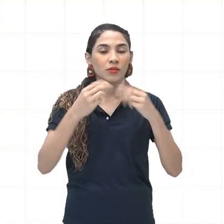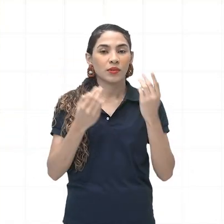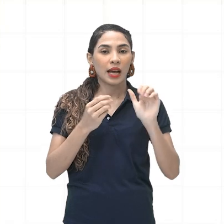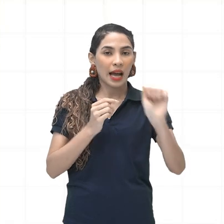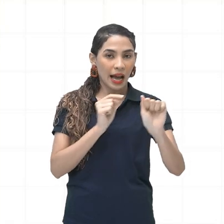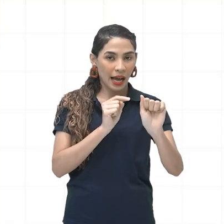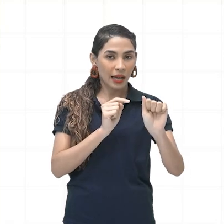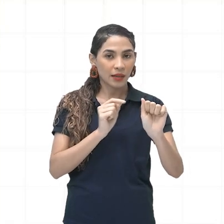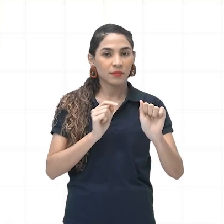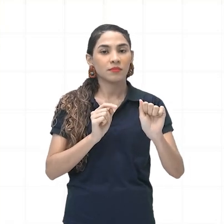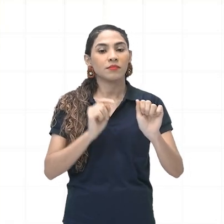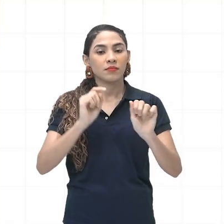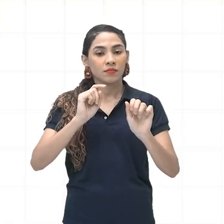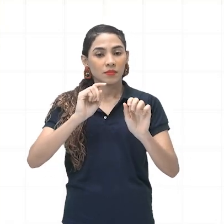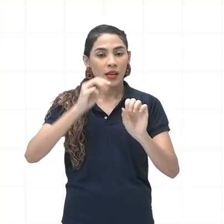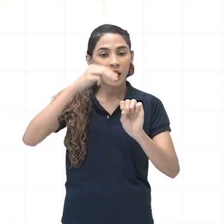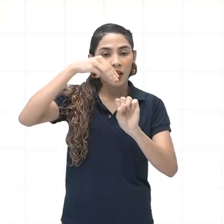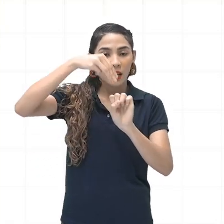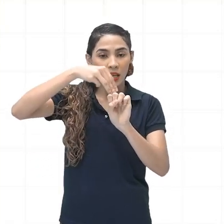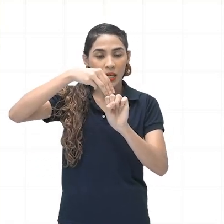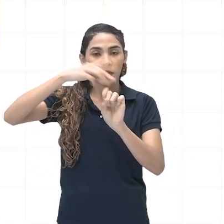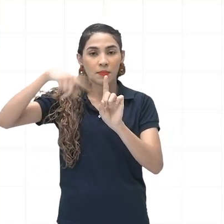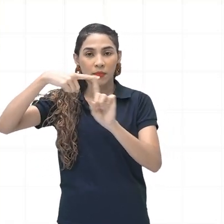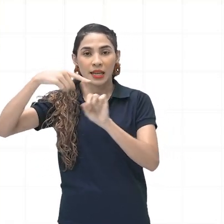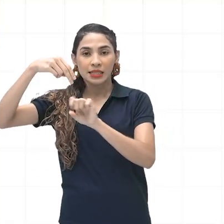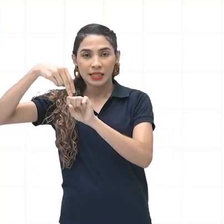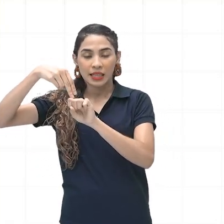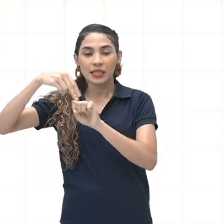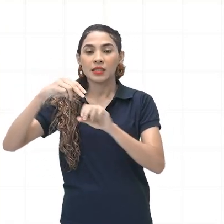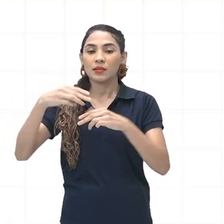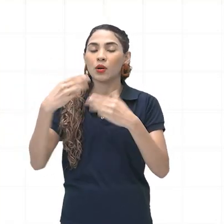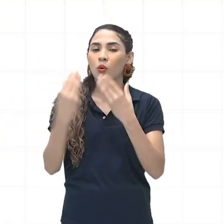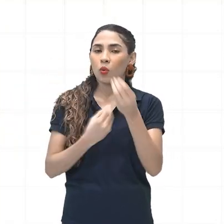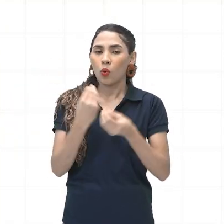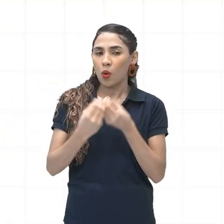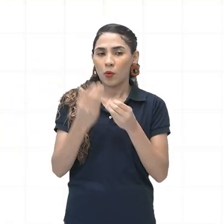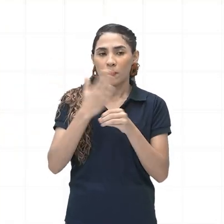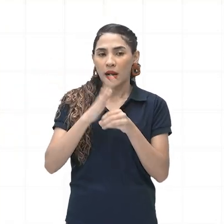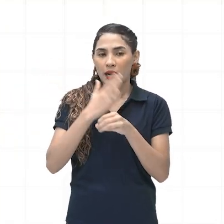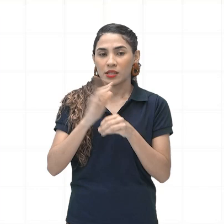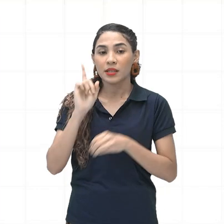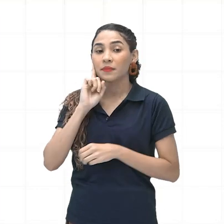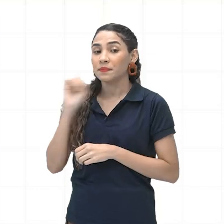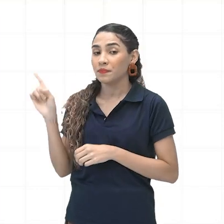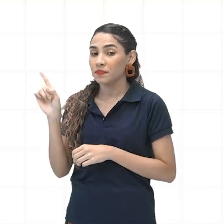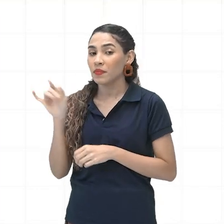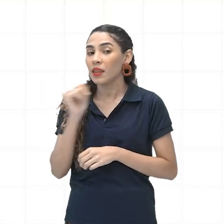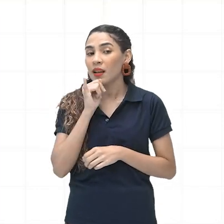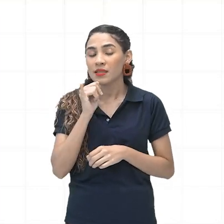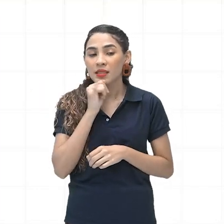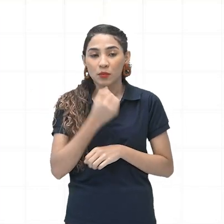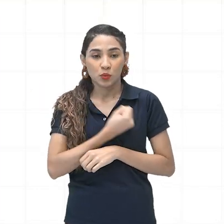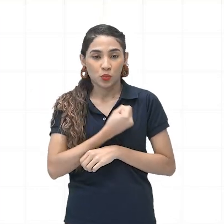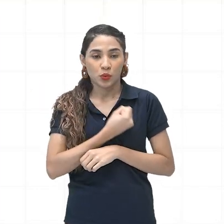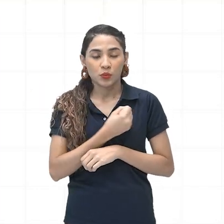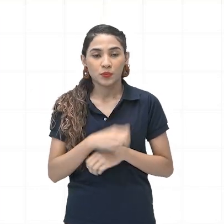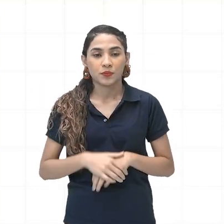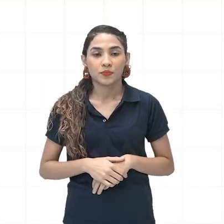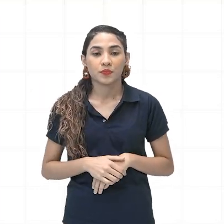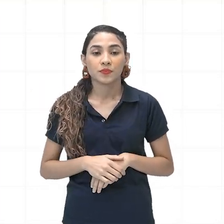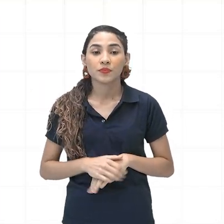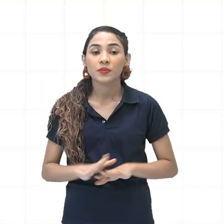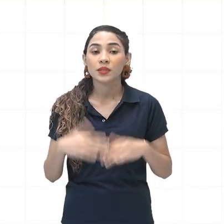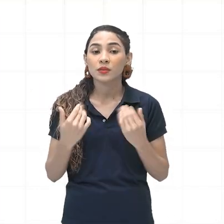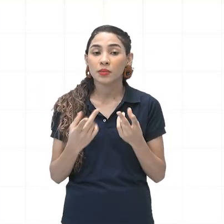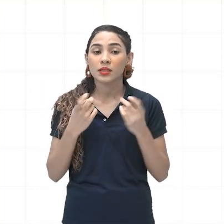Então, a gente vai verificar como que isso se dá na prática, vendo aí exemplos numéricos. Então, veja